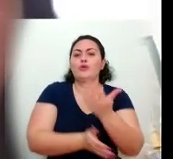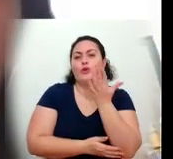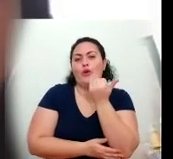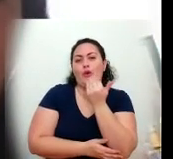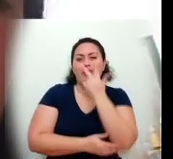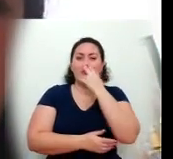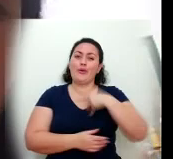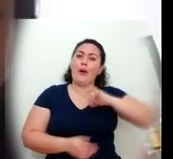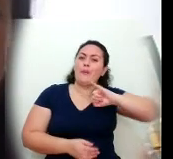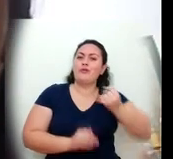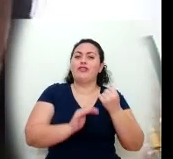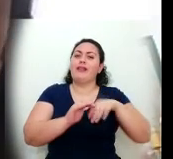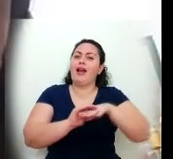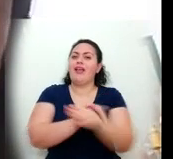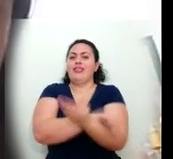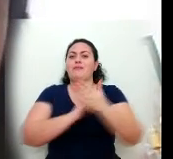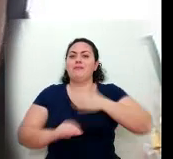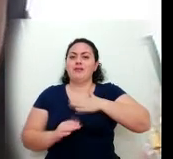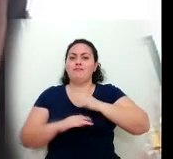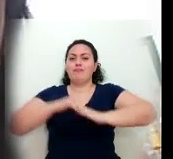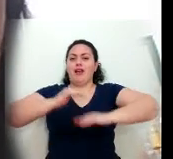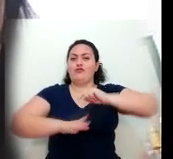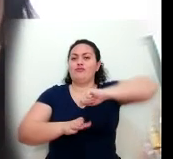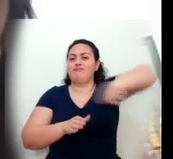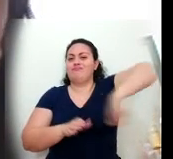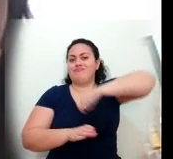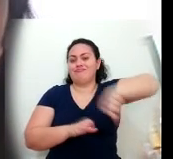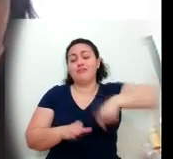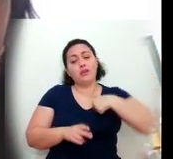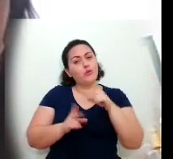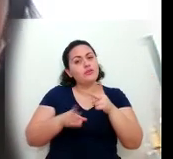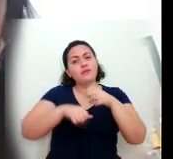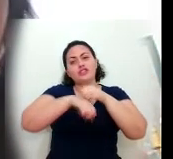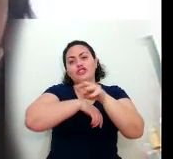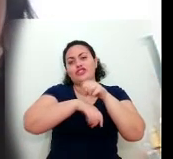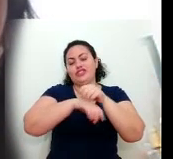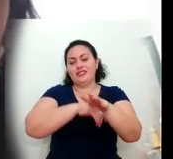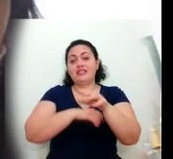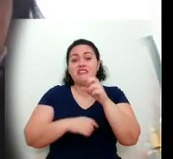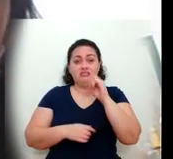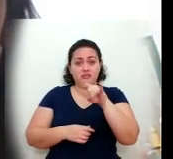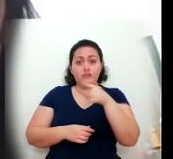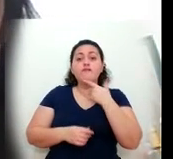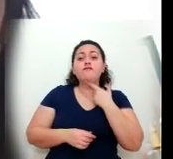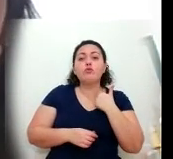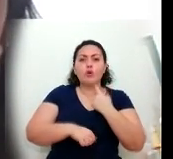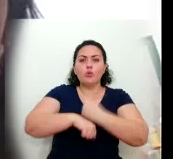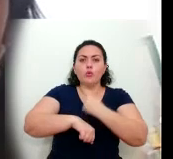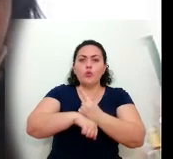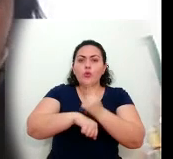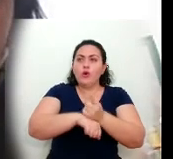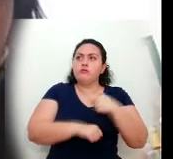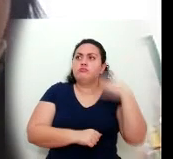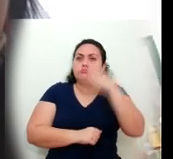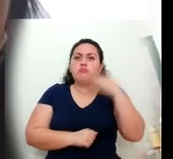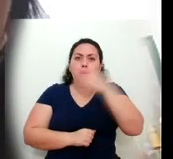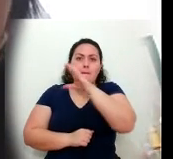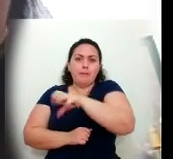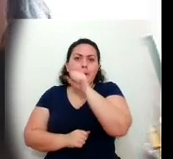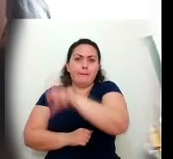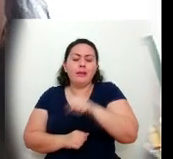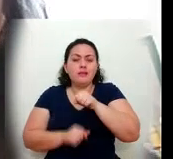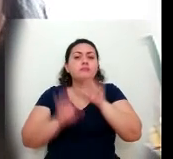Então eu tenho dado assim muito como sugestão para as pessoas, nesse impulso do ir toda hora, né, pegar alguma coisa para comer,